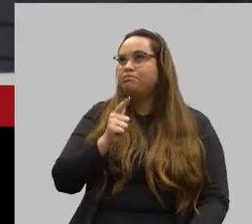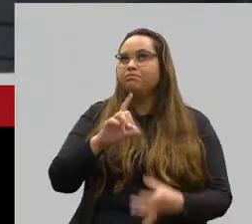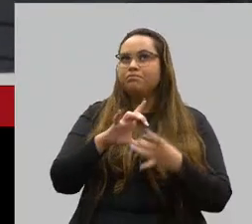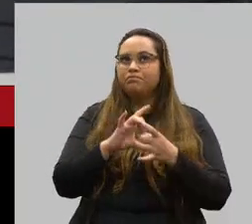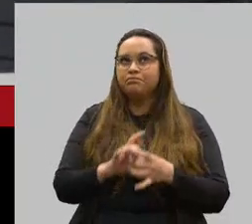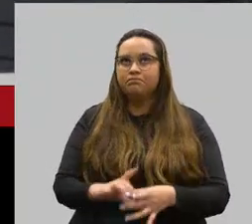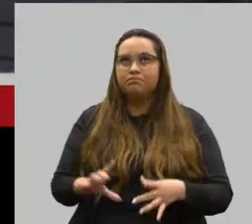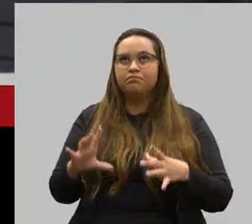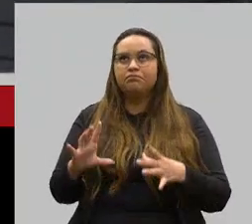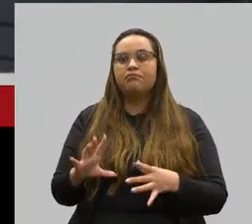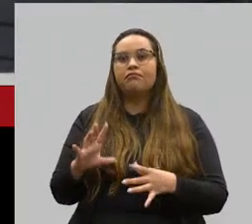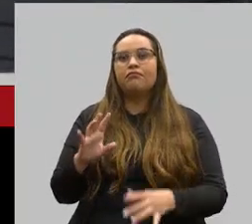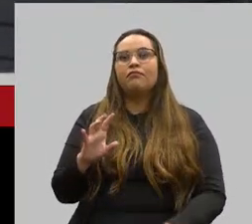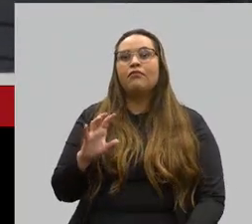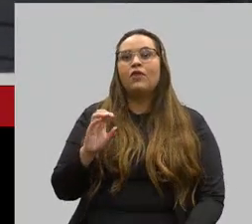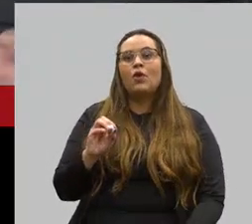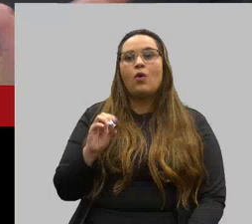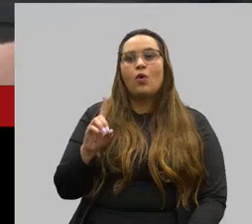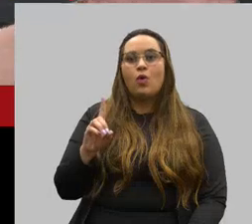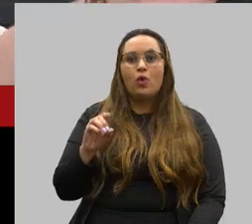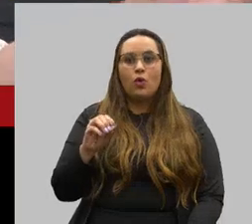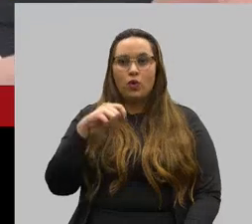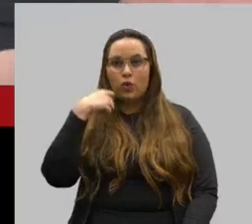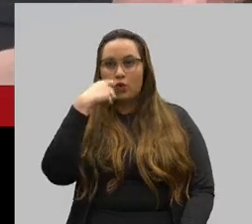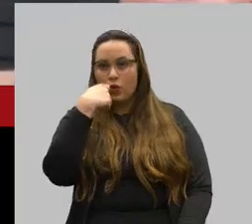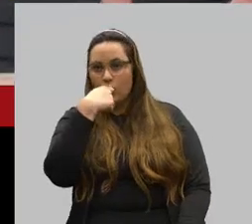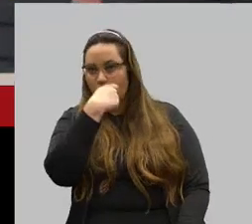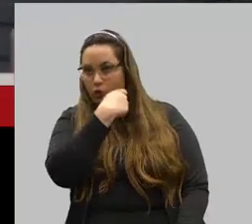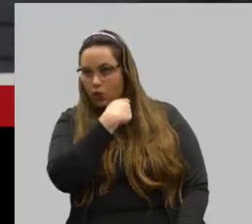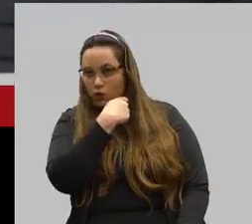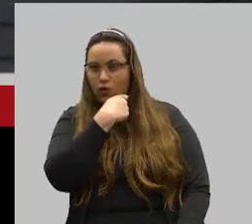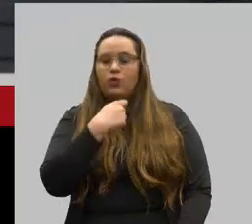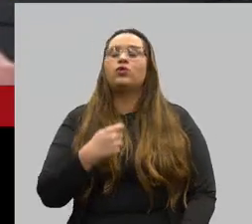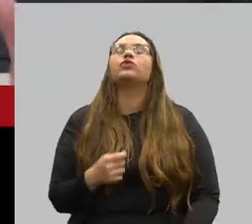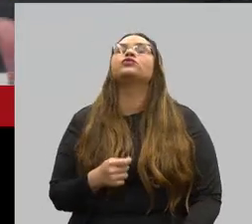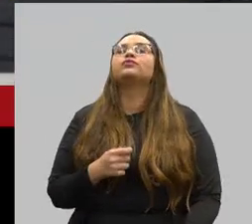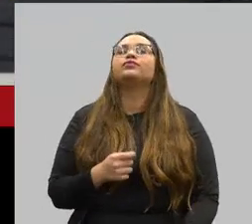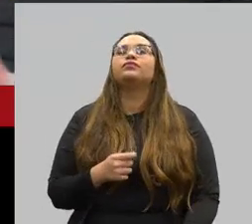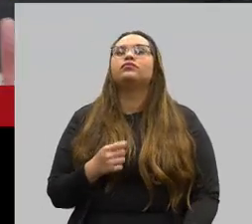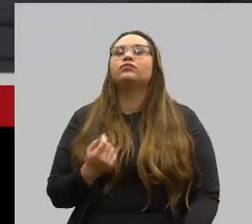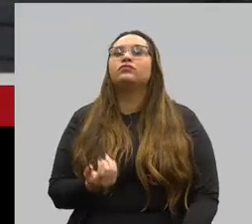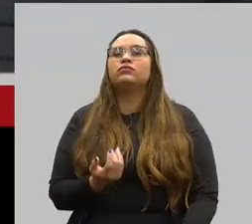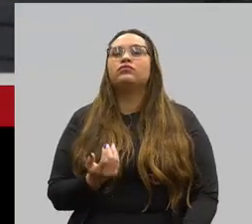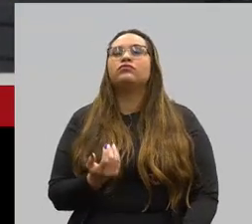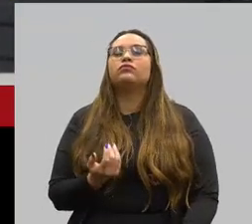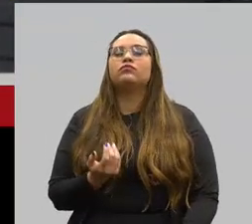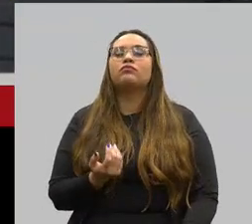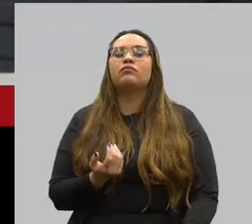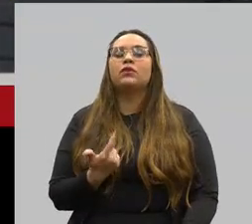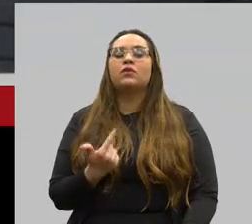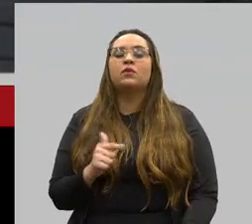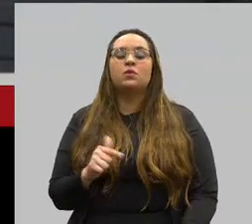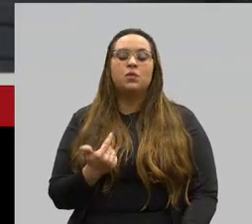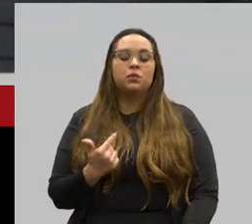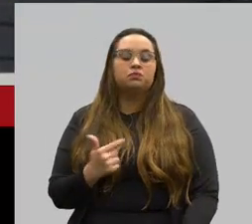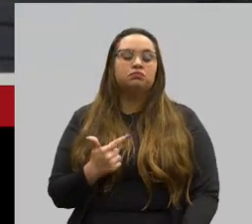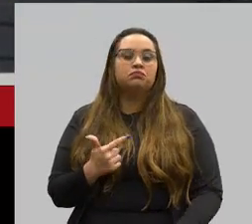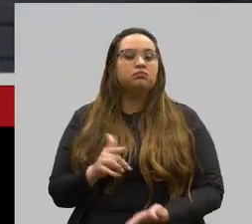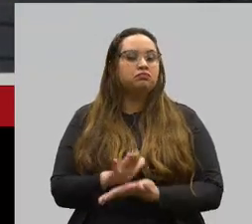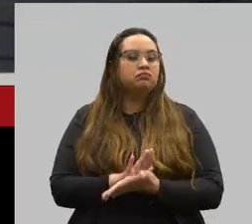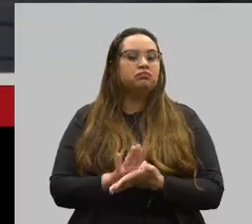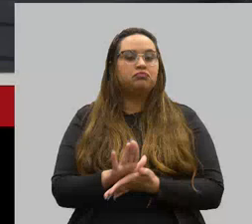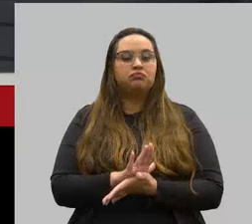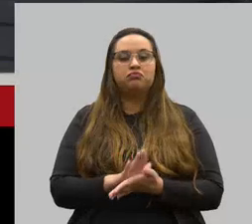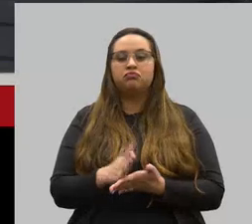odontológico hoje né Eh o deputado sargento Rodrigues esteve lá também então ele nada perde né para eh uma